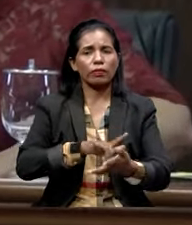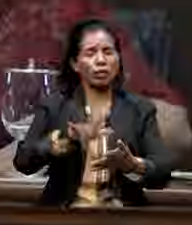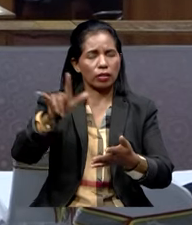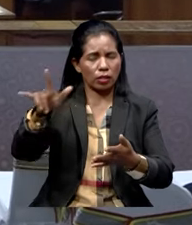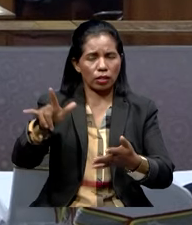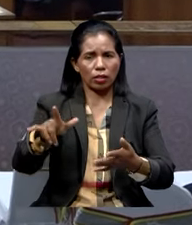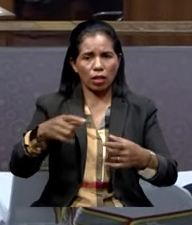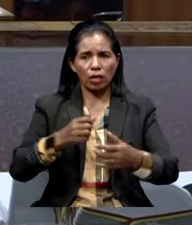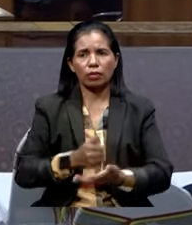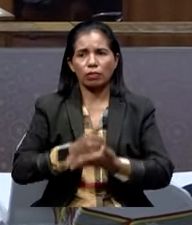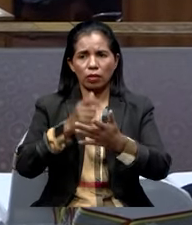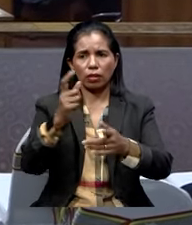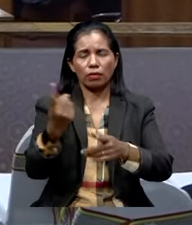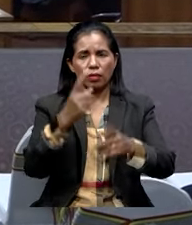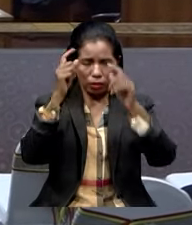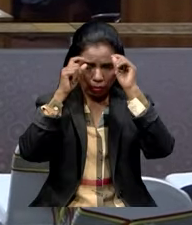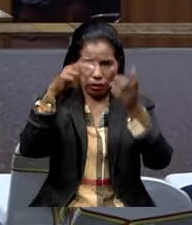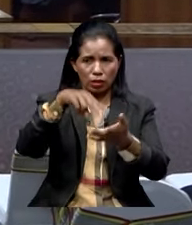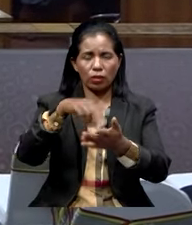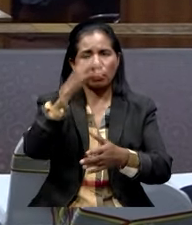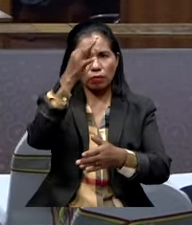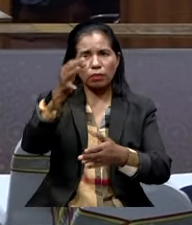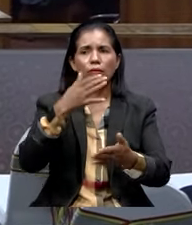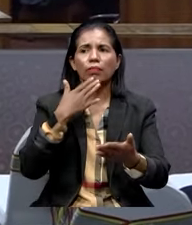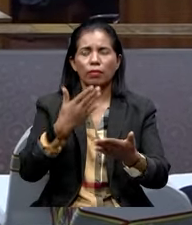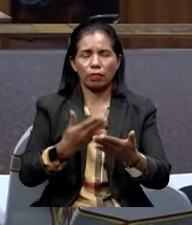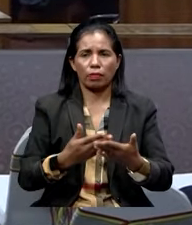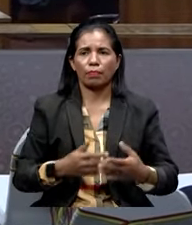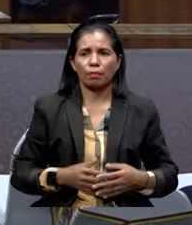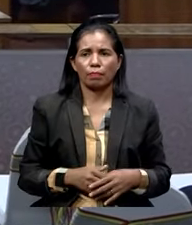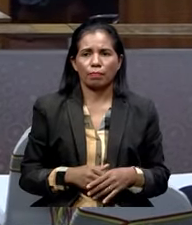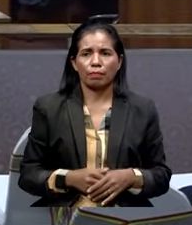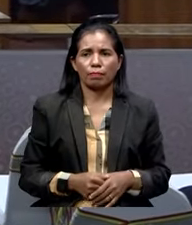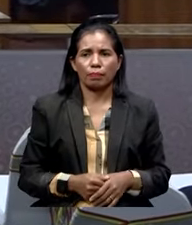na fatin Timor-Leste o de harri futuro ida nebediak liutan. Equipa cobertura, GMN.